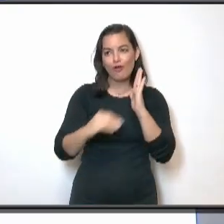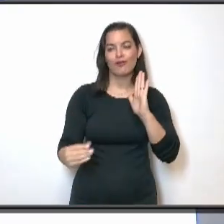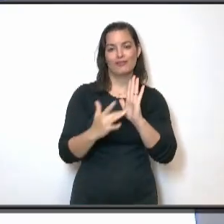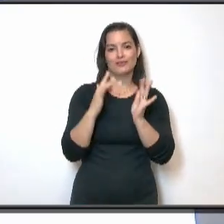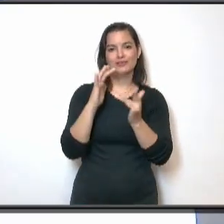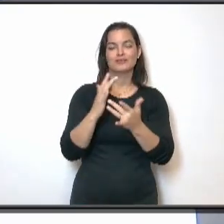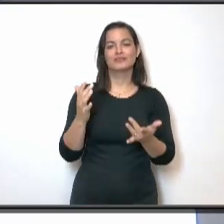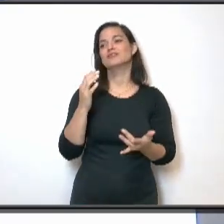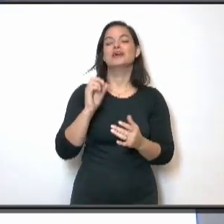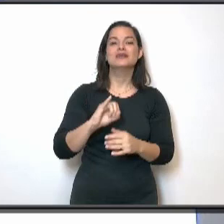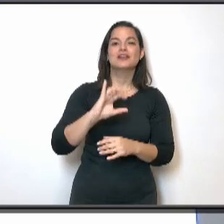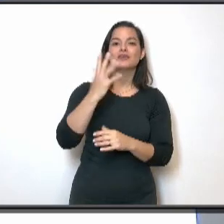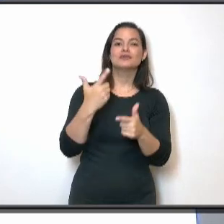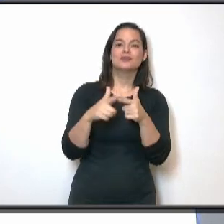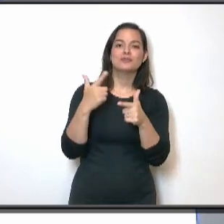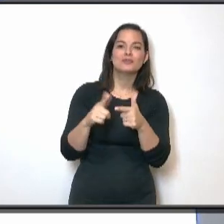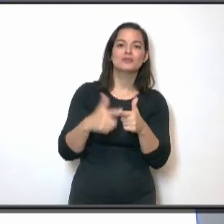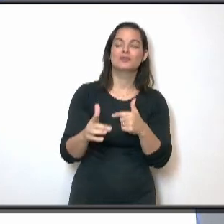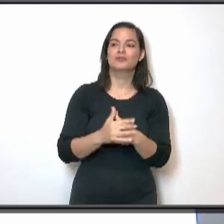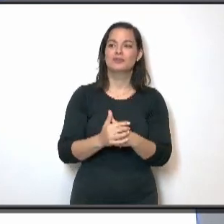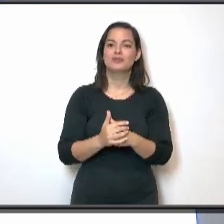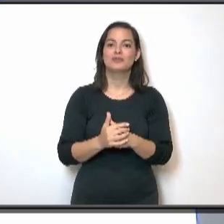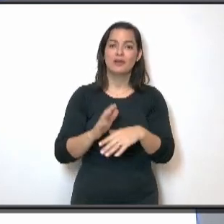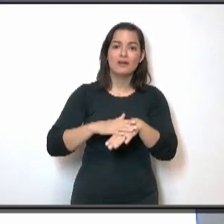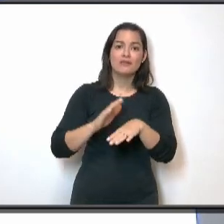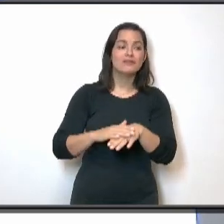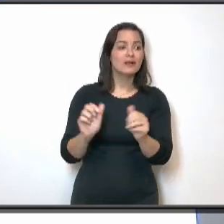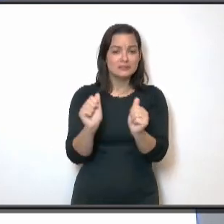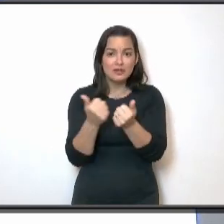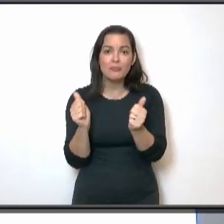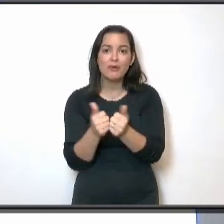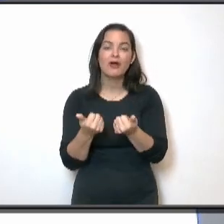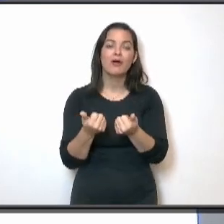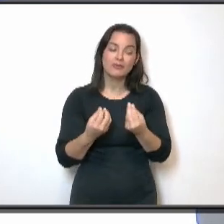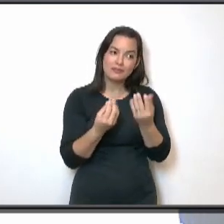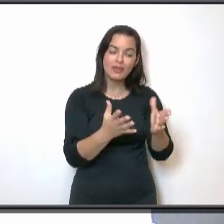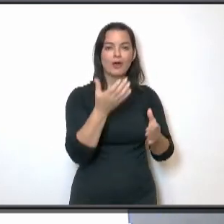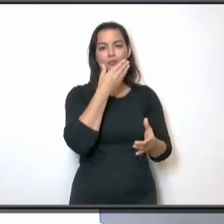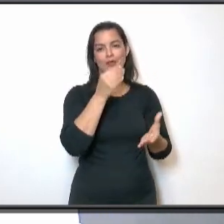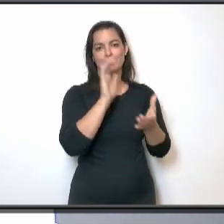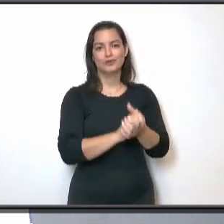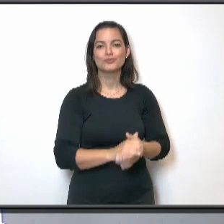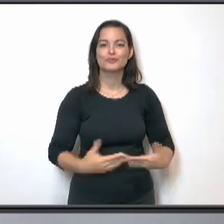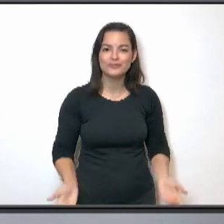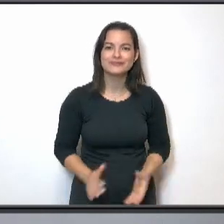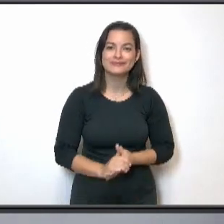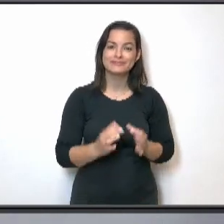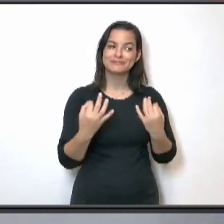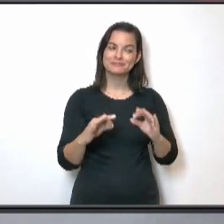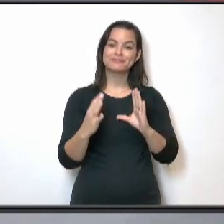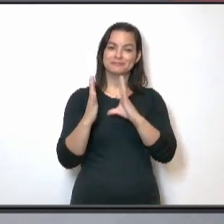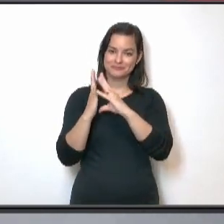pãozinho assado para o marido. Oi, meu bem, como é que você está, infeliz? Né? Tá? Bom exemplo,